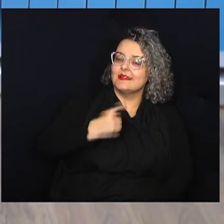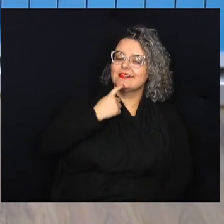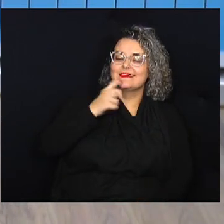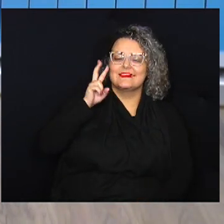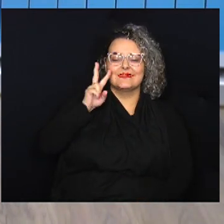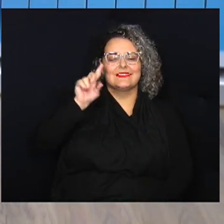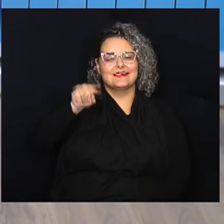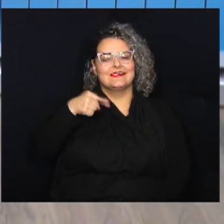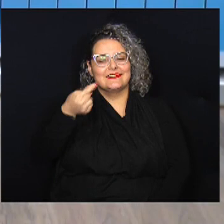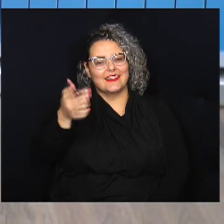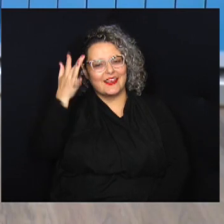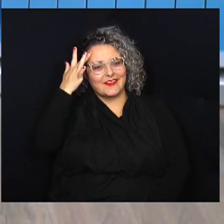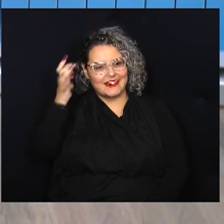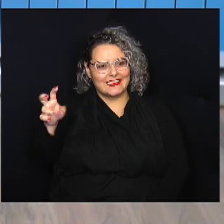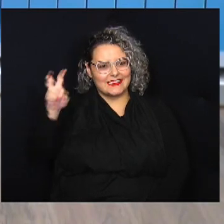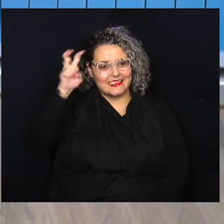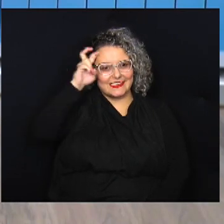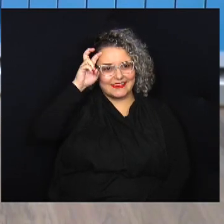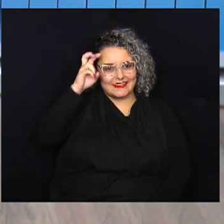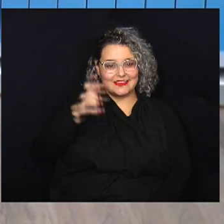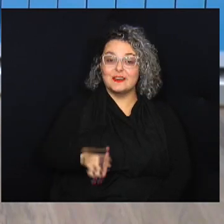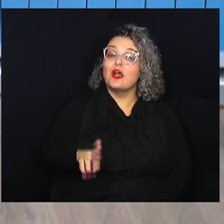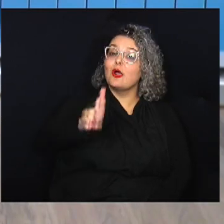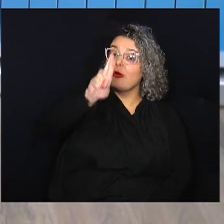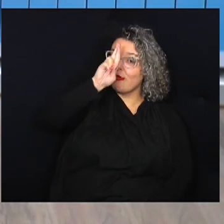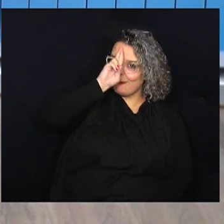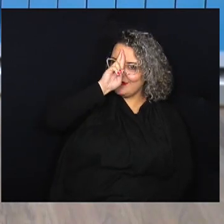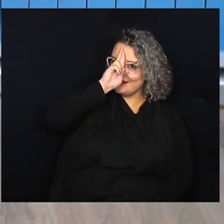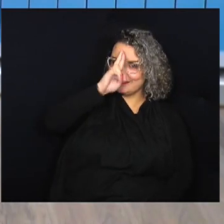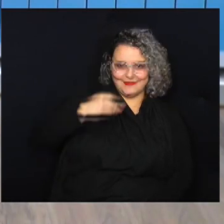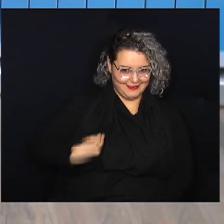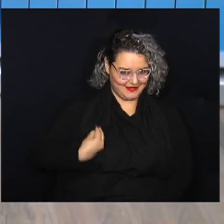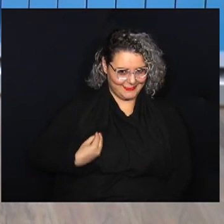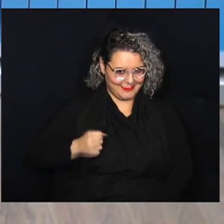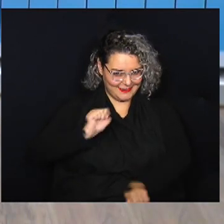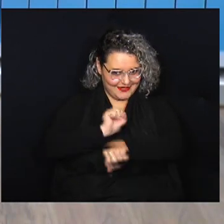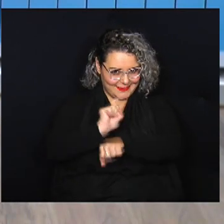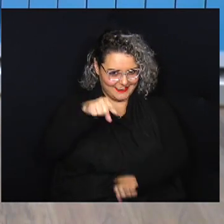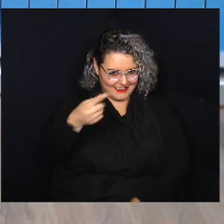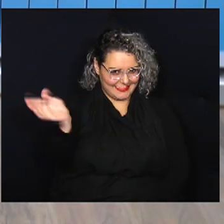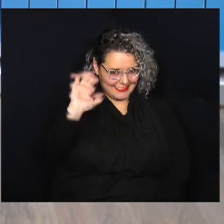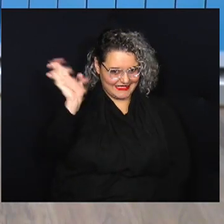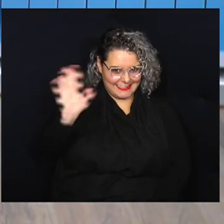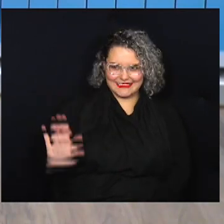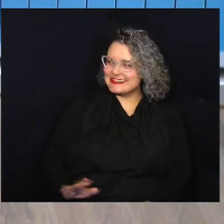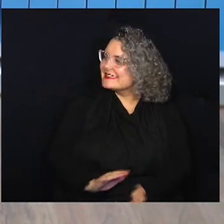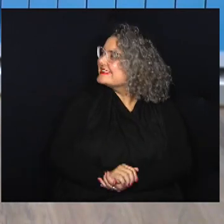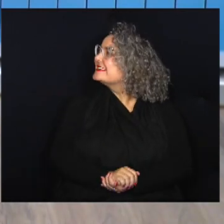vemos amanhã na quinta-feira ao meio-dia, ao vivo, te espero, hein? Tchau, tchau.